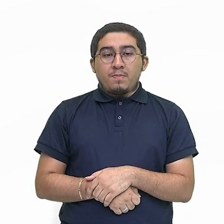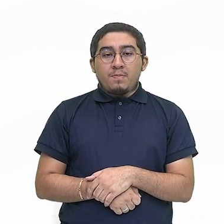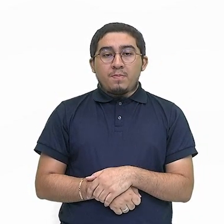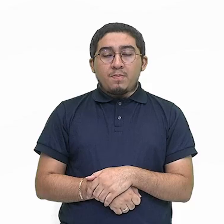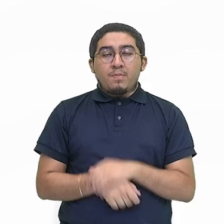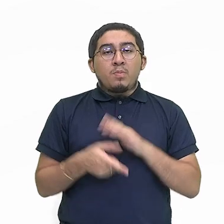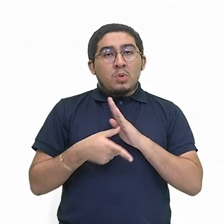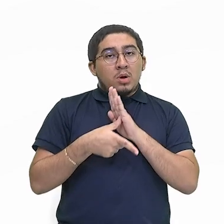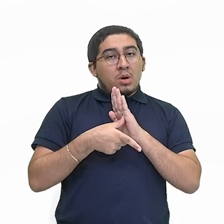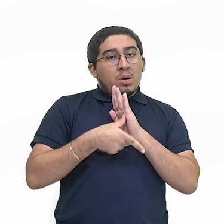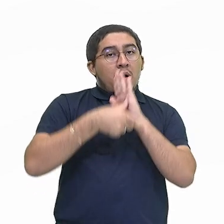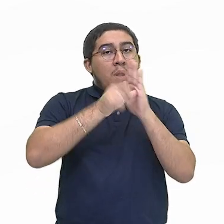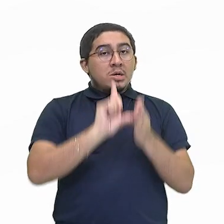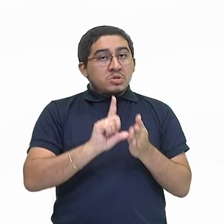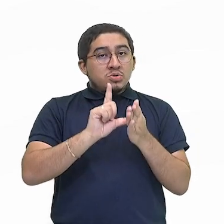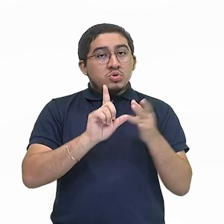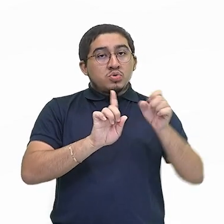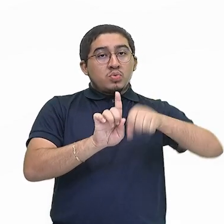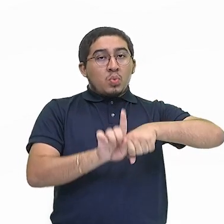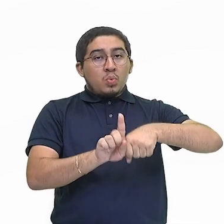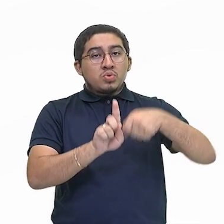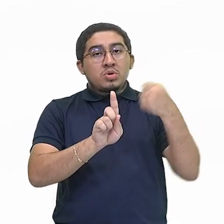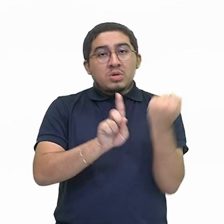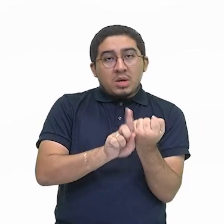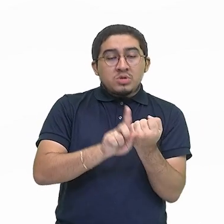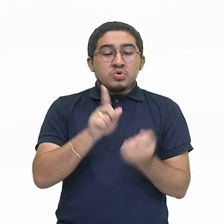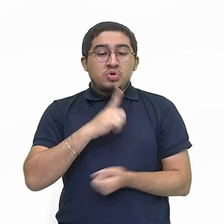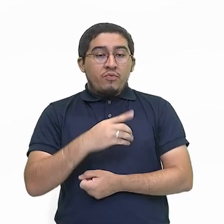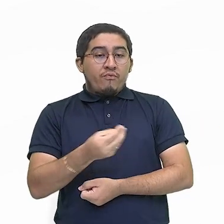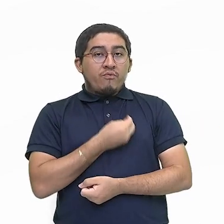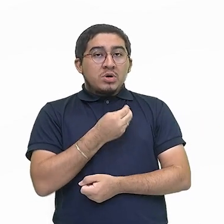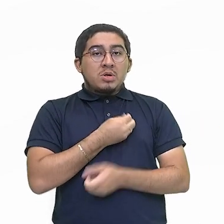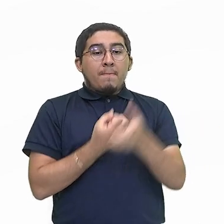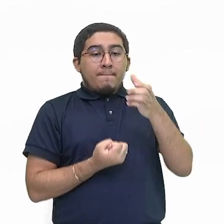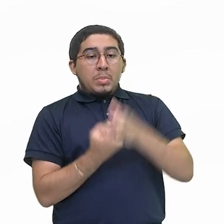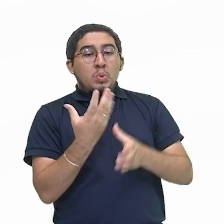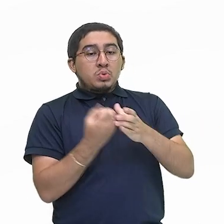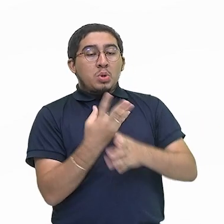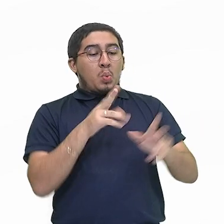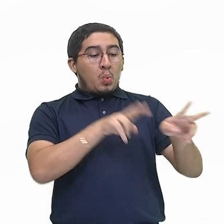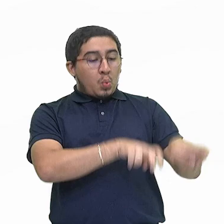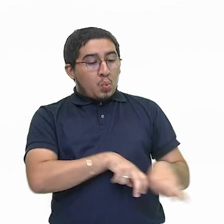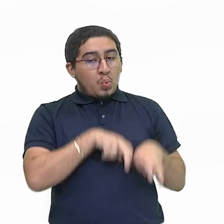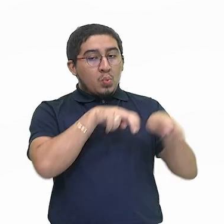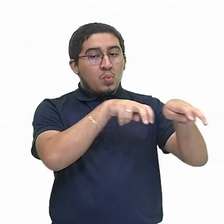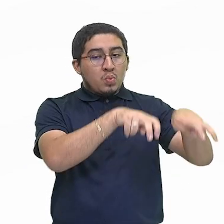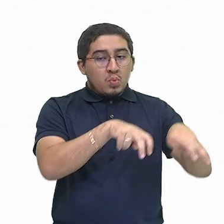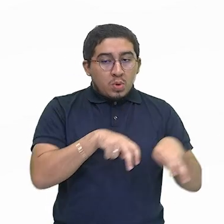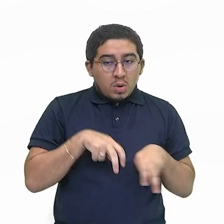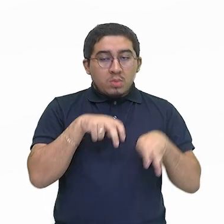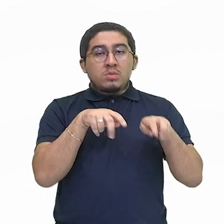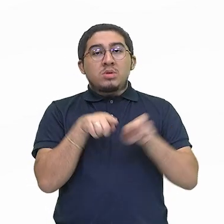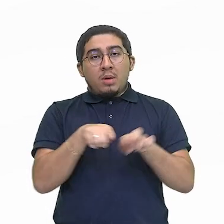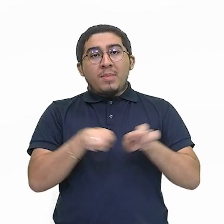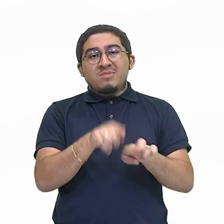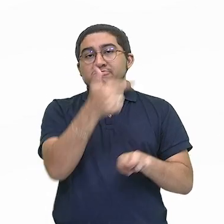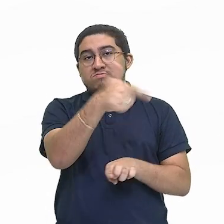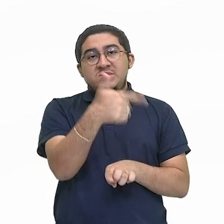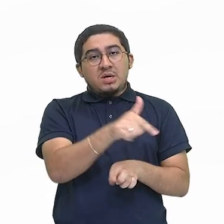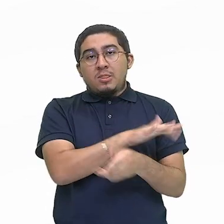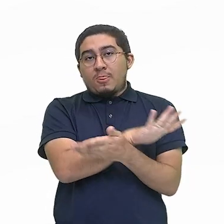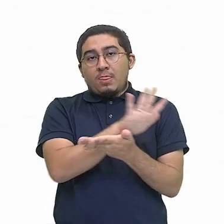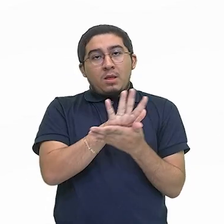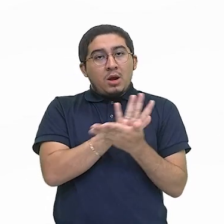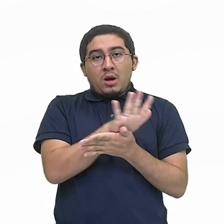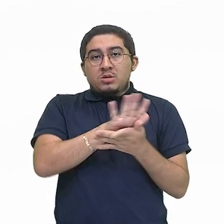a sociedade vivia a partir da vida rural, né, no campo, não existia a transformação